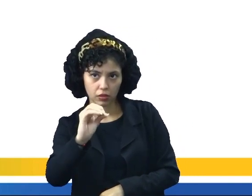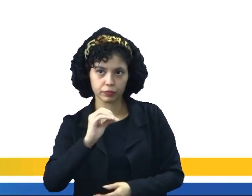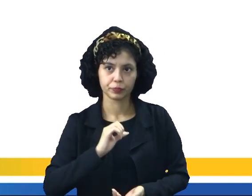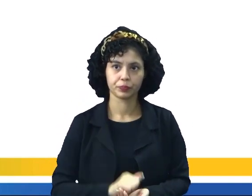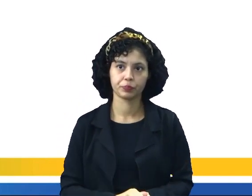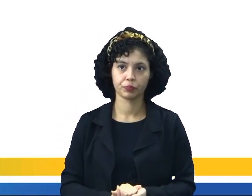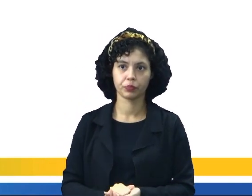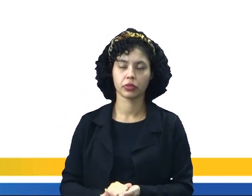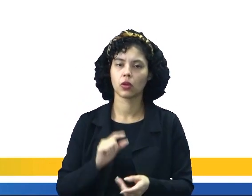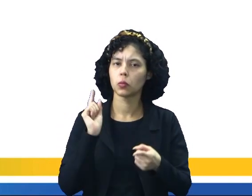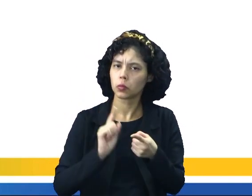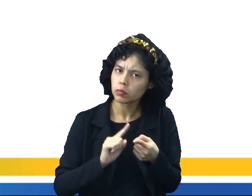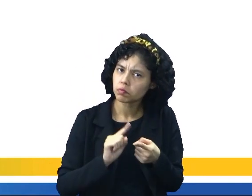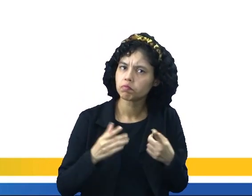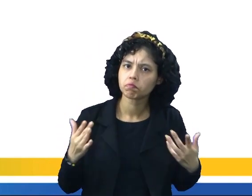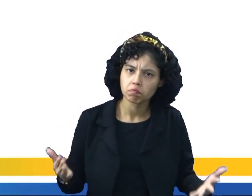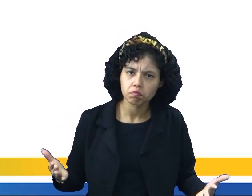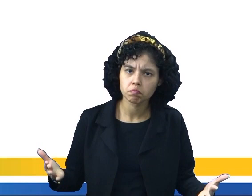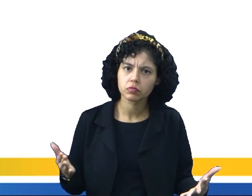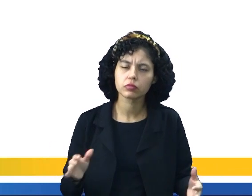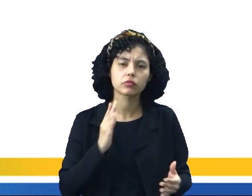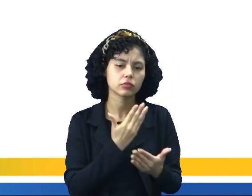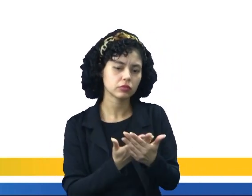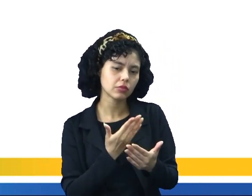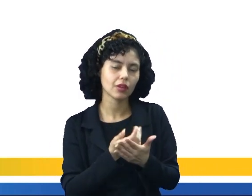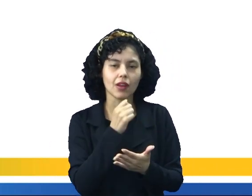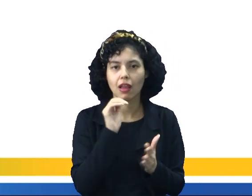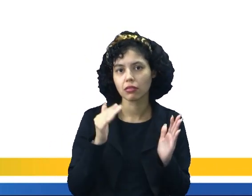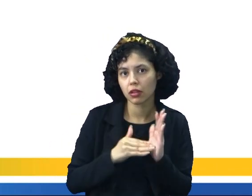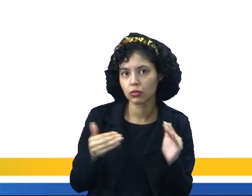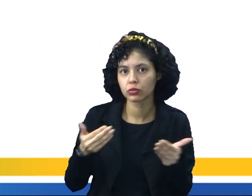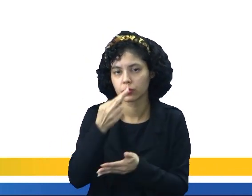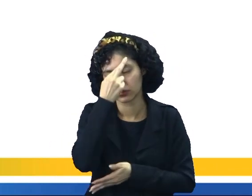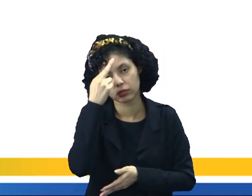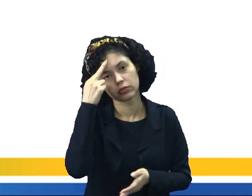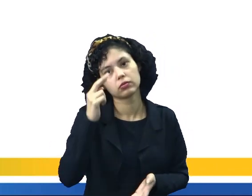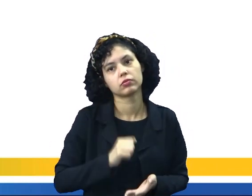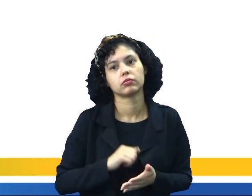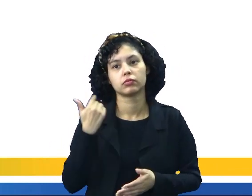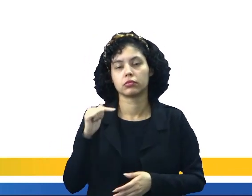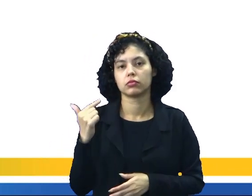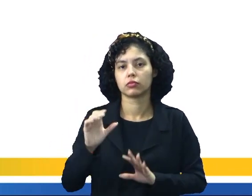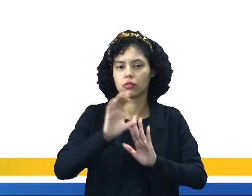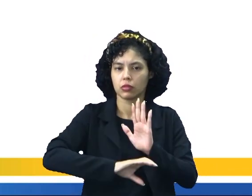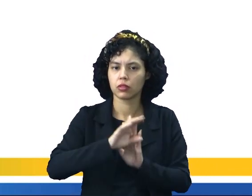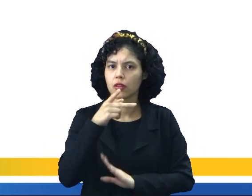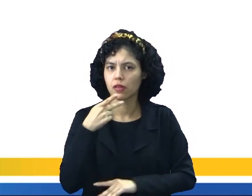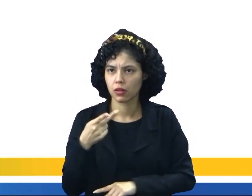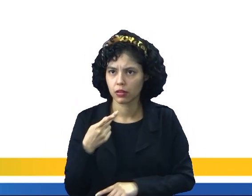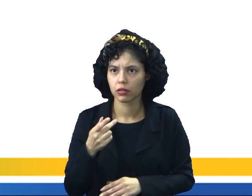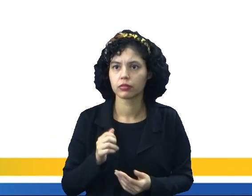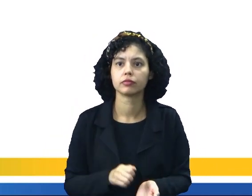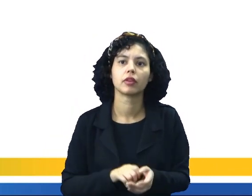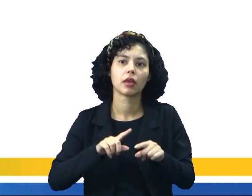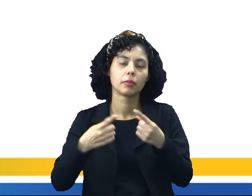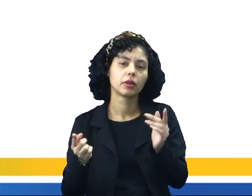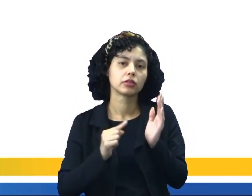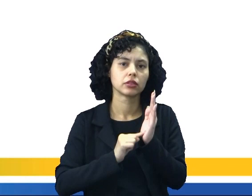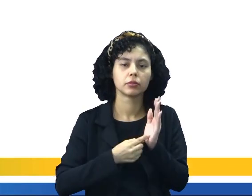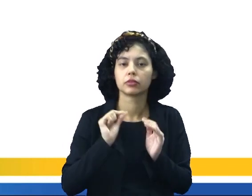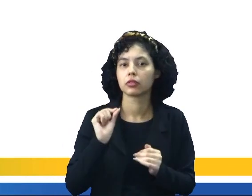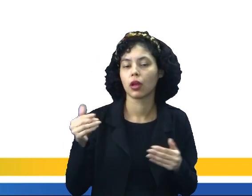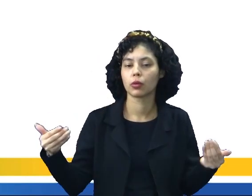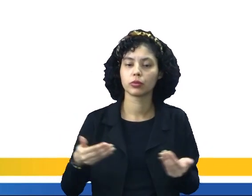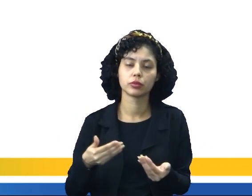pós-clássico. Os motivos dessa decadência são estudados ainda, né, pelos historiadores, não há um consenso, mas eles apontam,